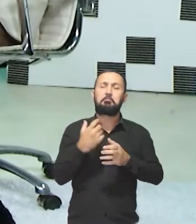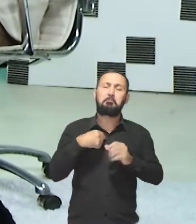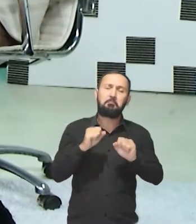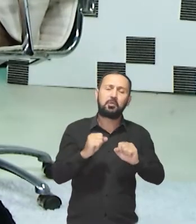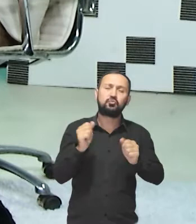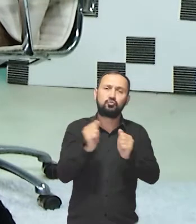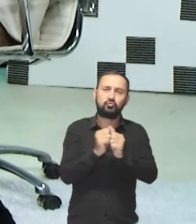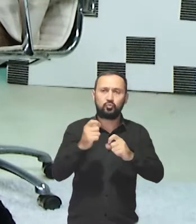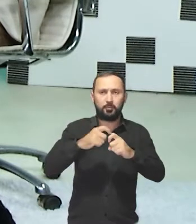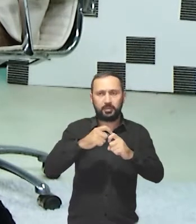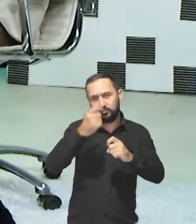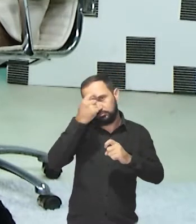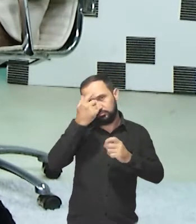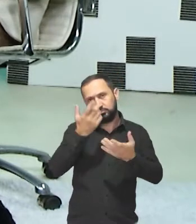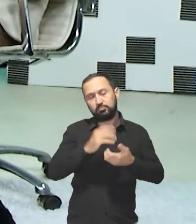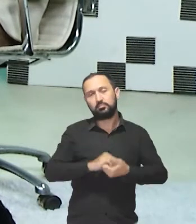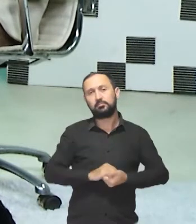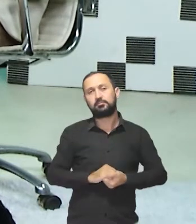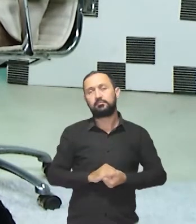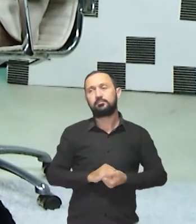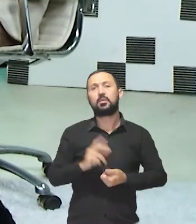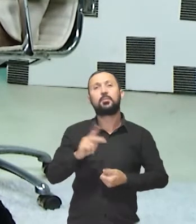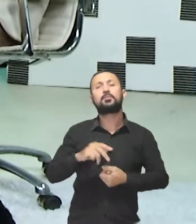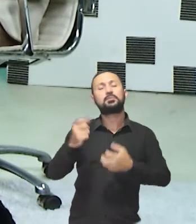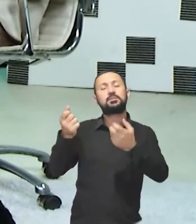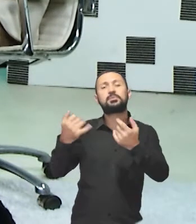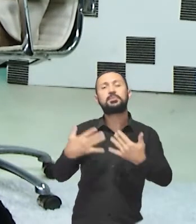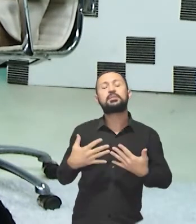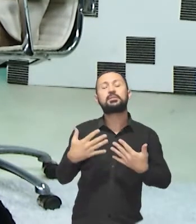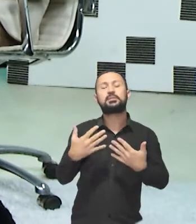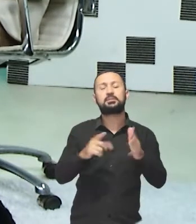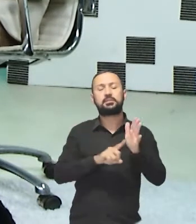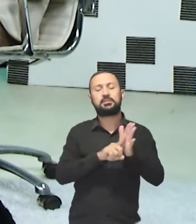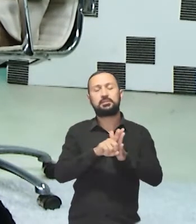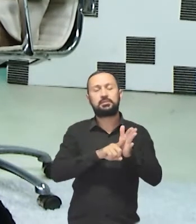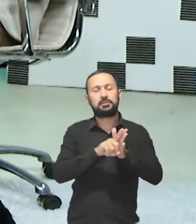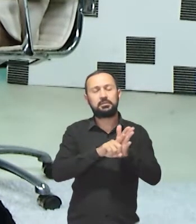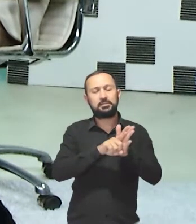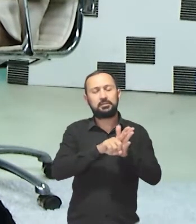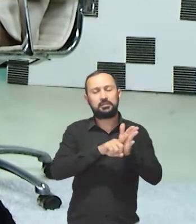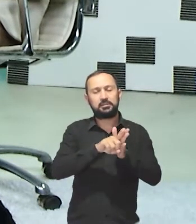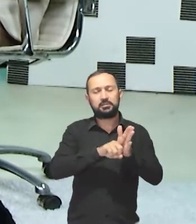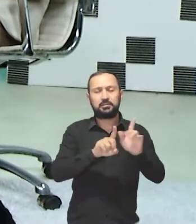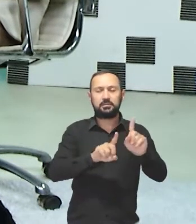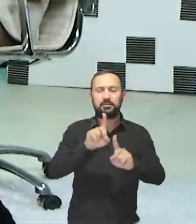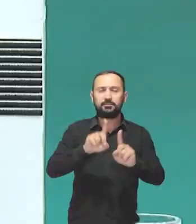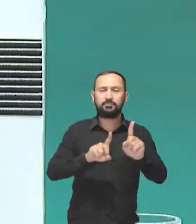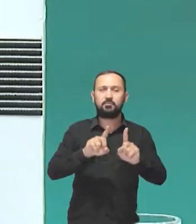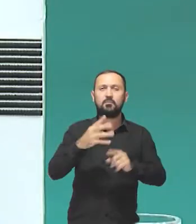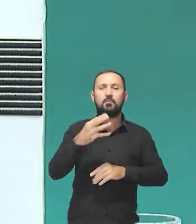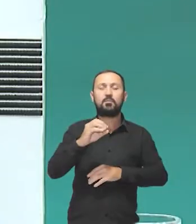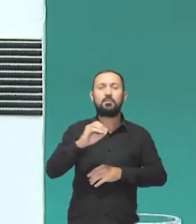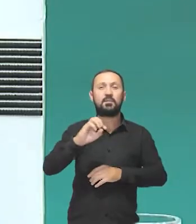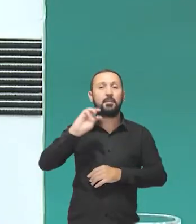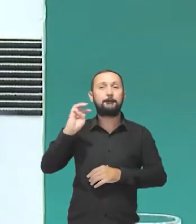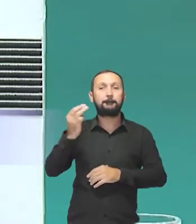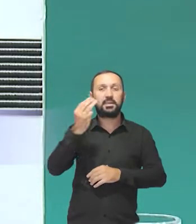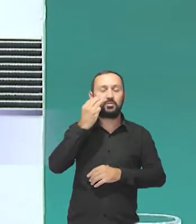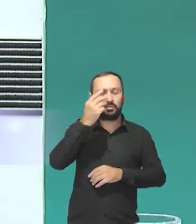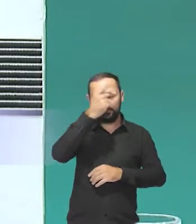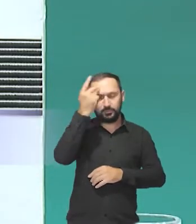o psicólogo. Professor, os dados dizem que praticamente 14 milhões de